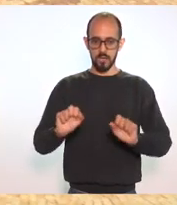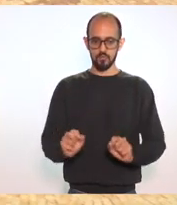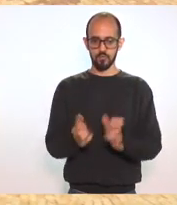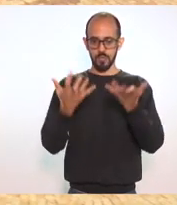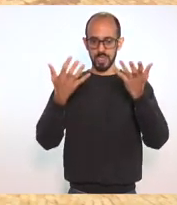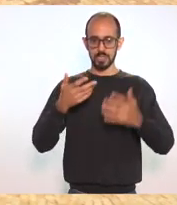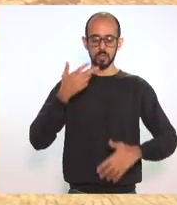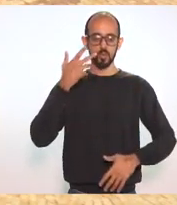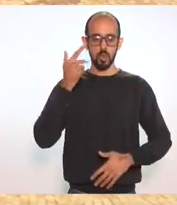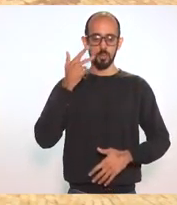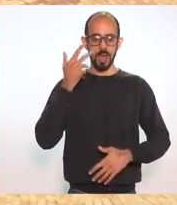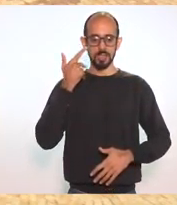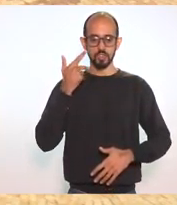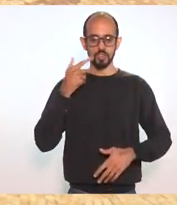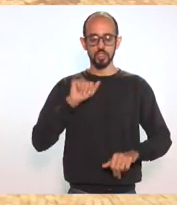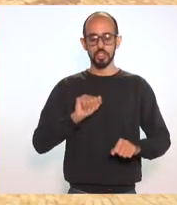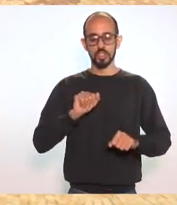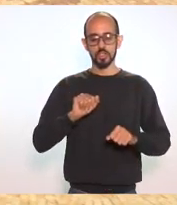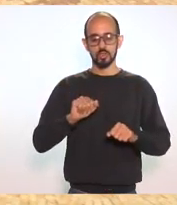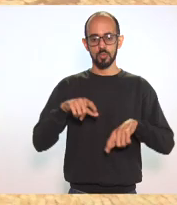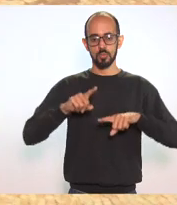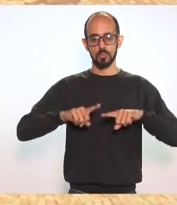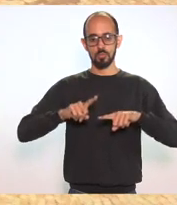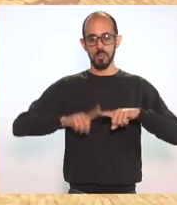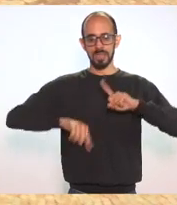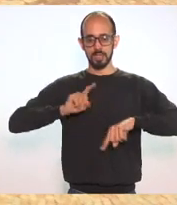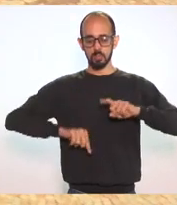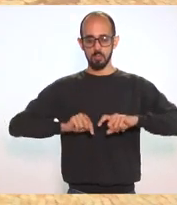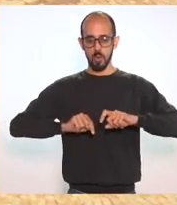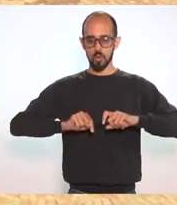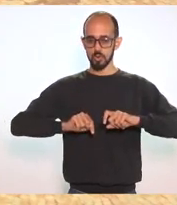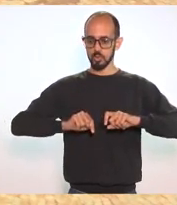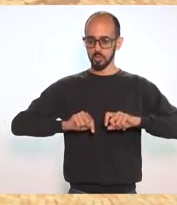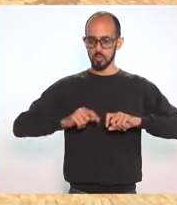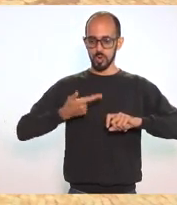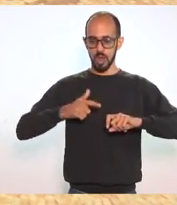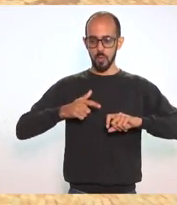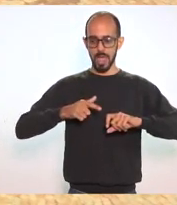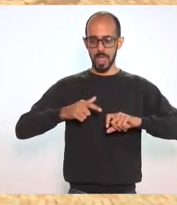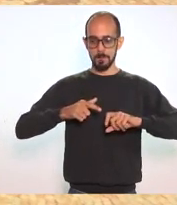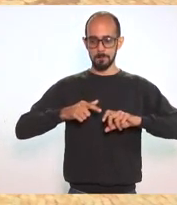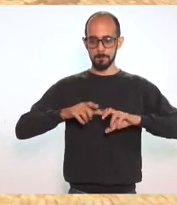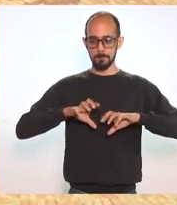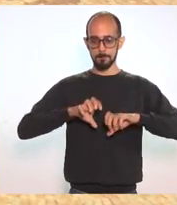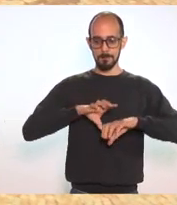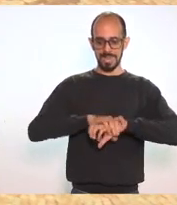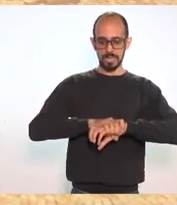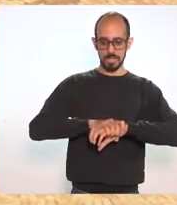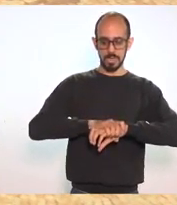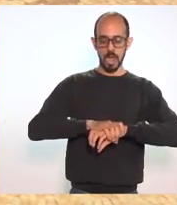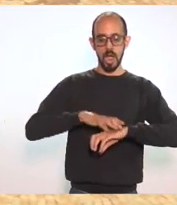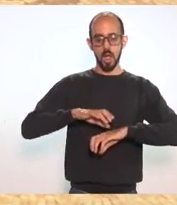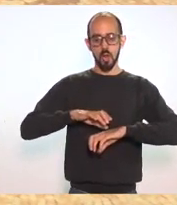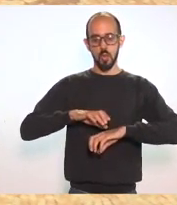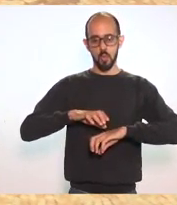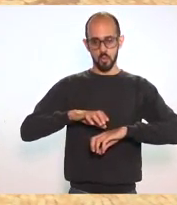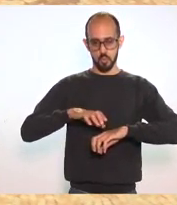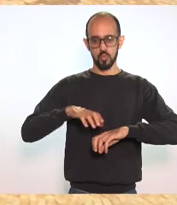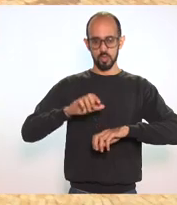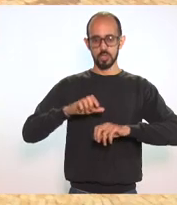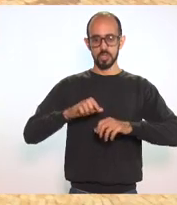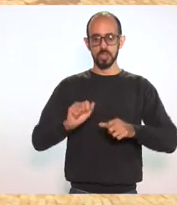no patrimônio imaterial cultural e com uma emenda muito bem colocada da